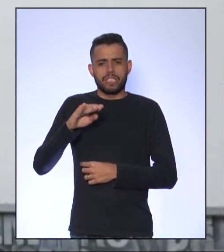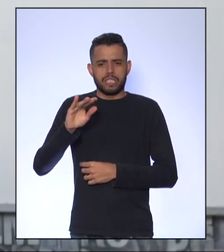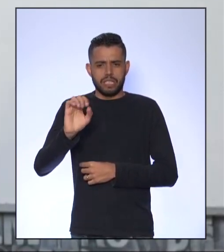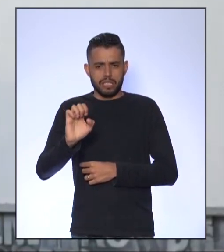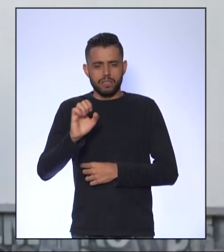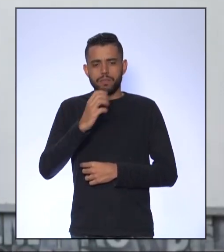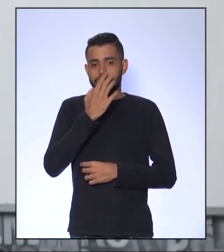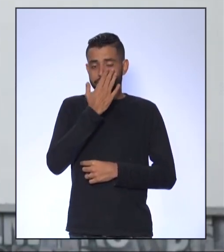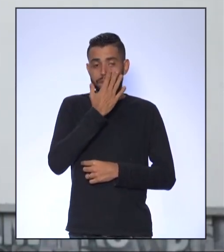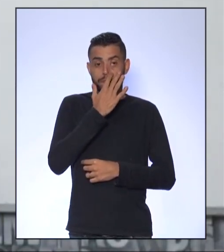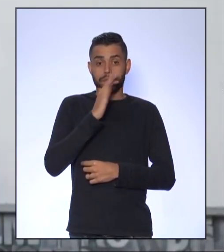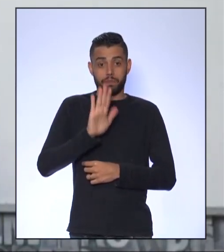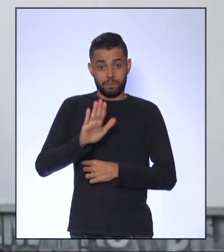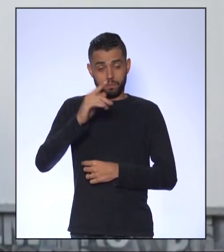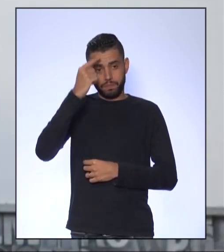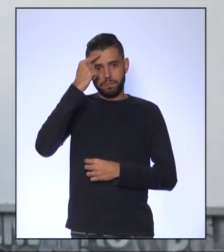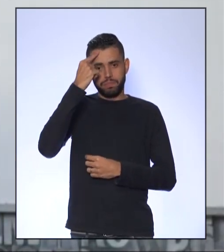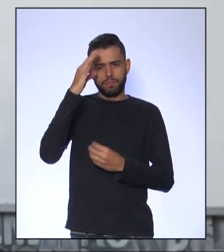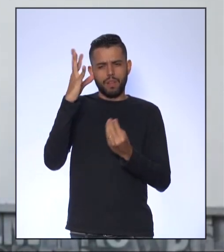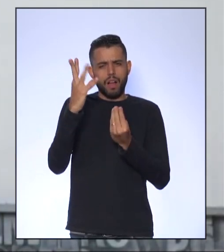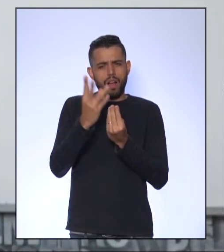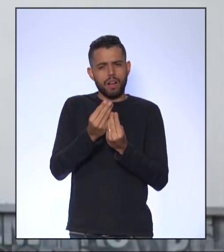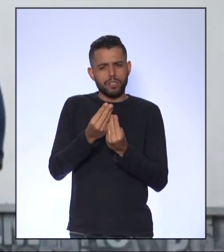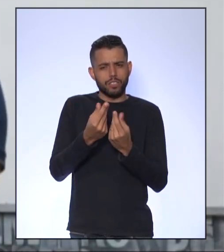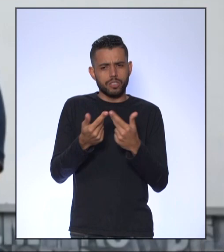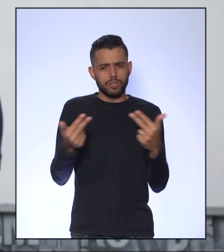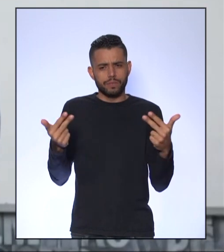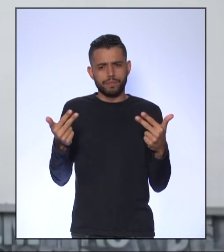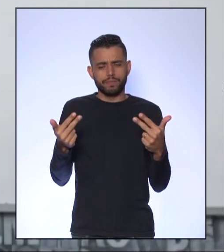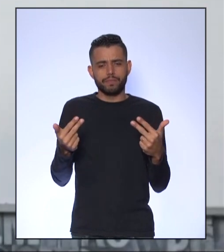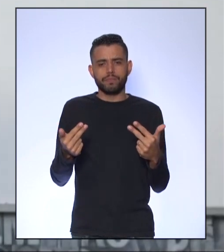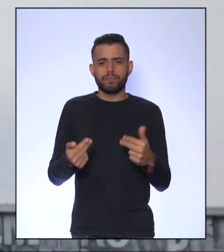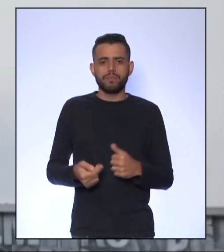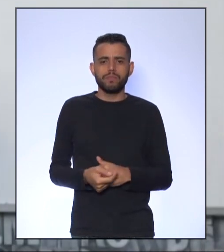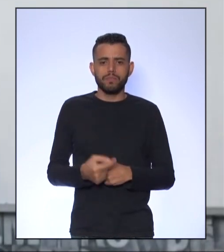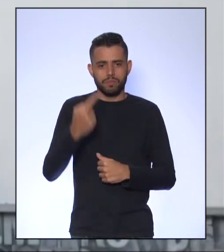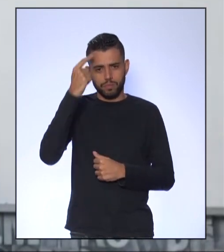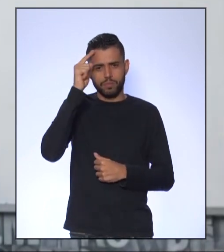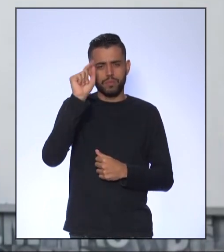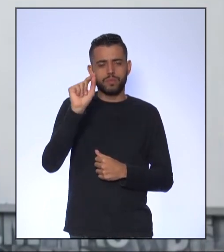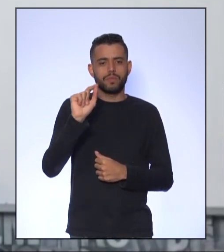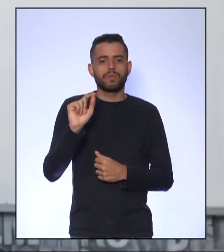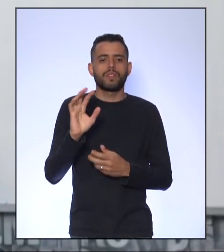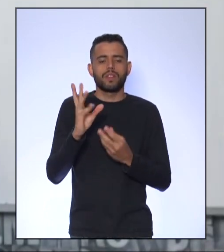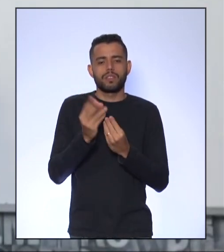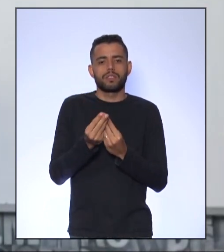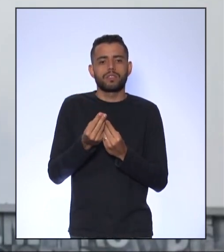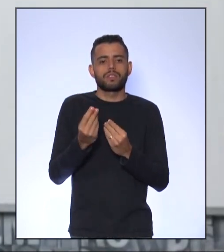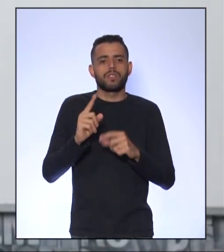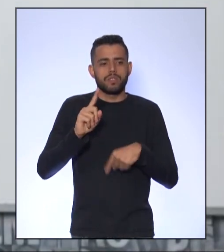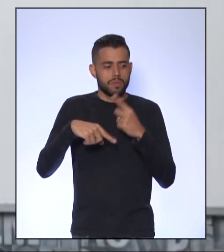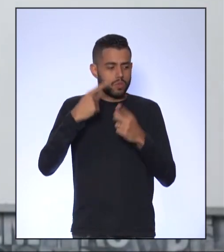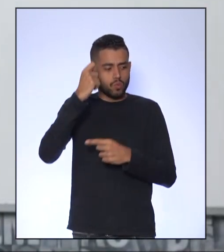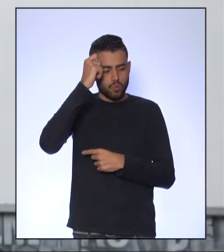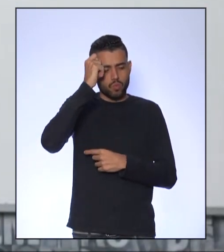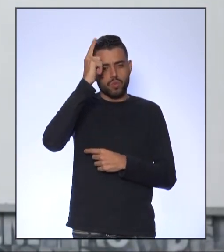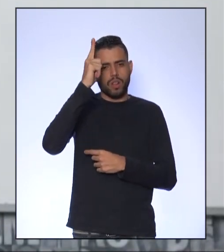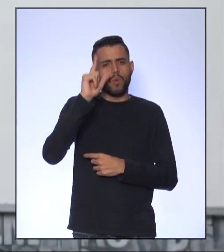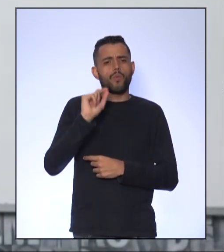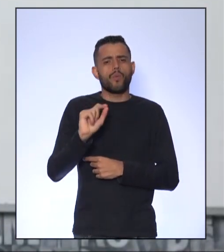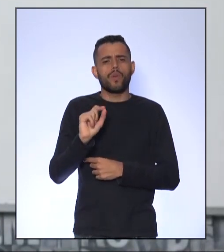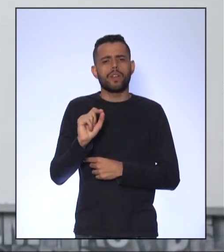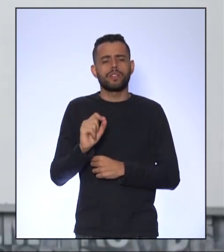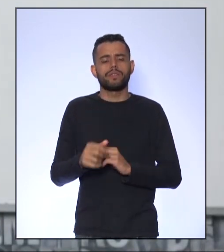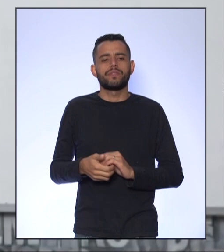eu penso em artes, eu tenho que entender o seguinte: as artes no Renascimento cultural, elas possuem uma